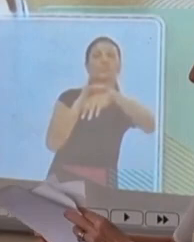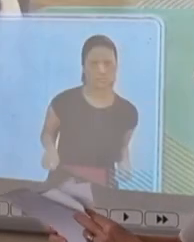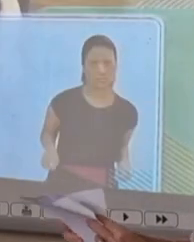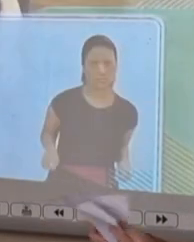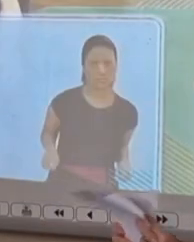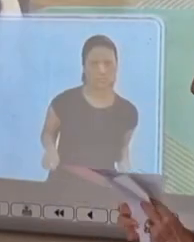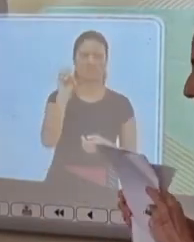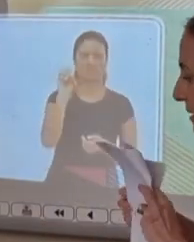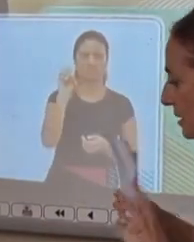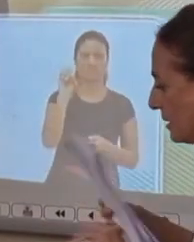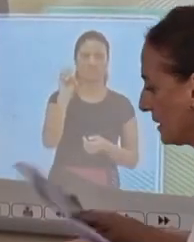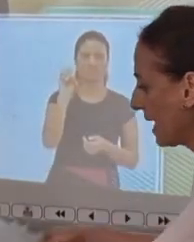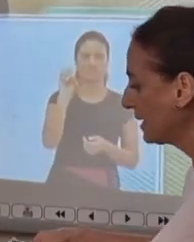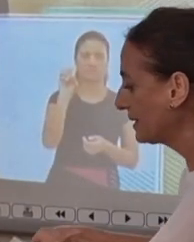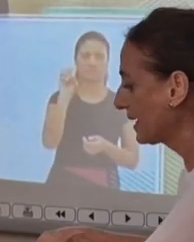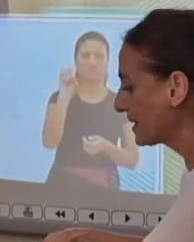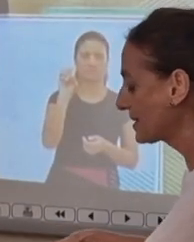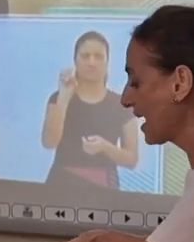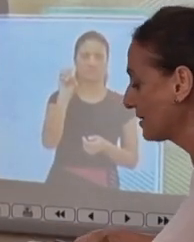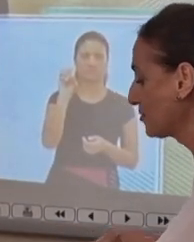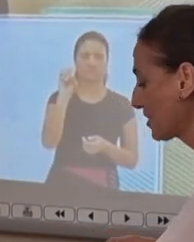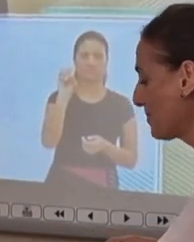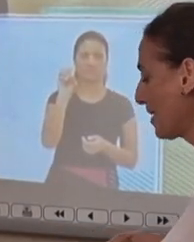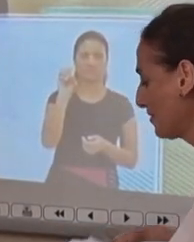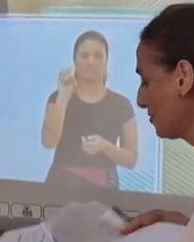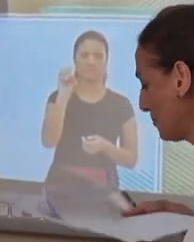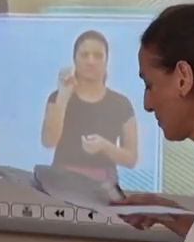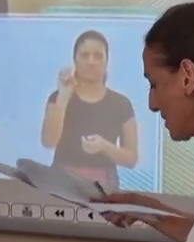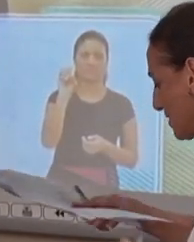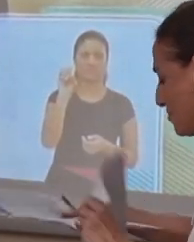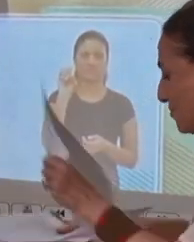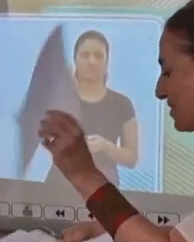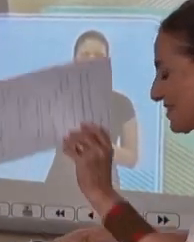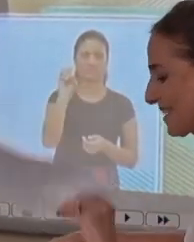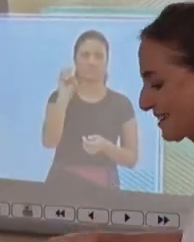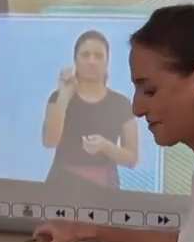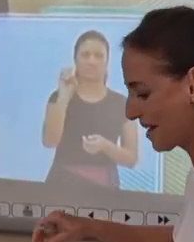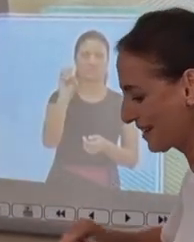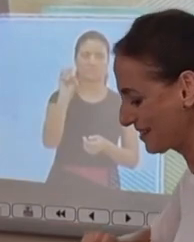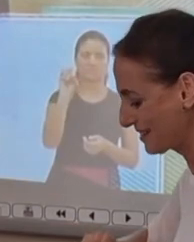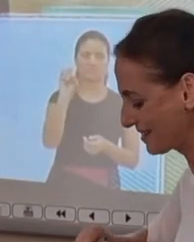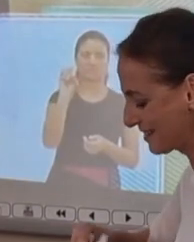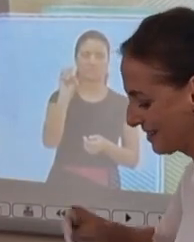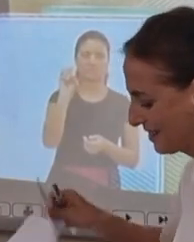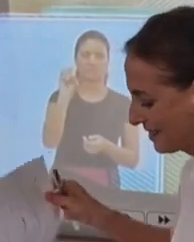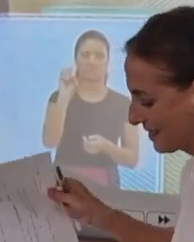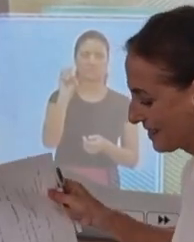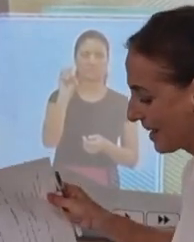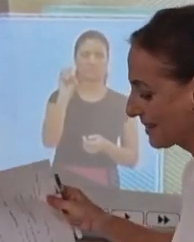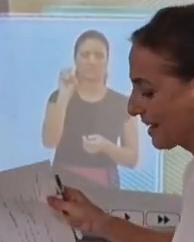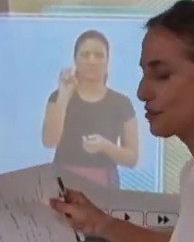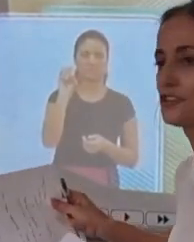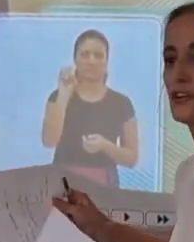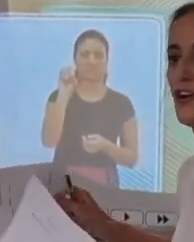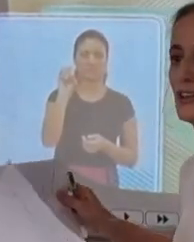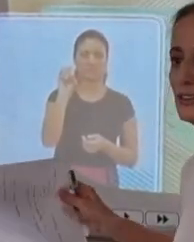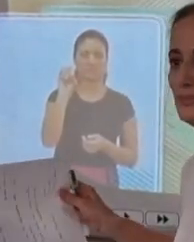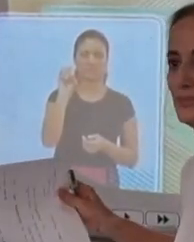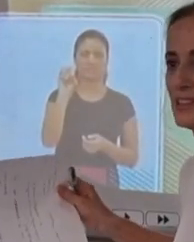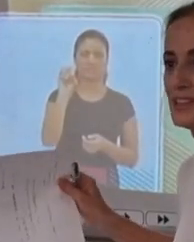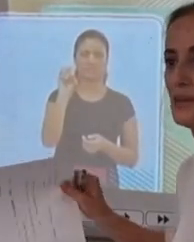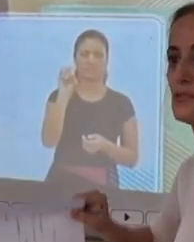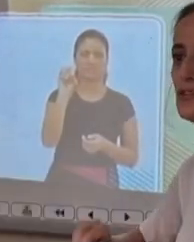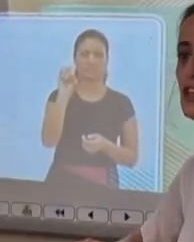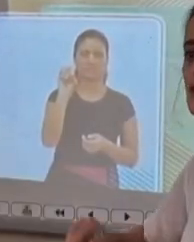Rogério. Que aí tem a série do trabalho, uma das sessões, né? Que mais? Que a ideia de